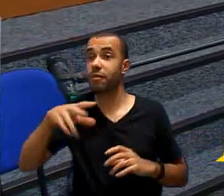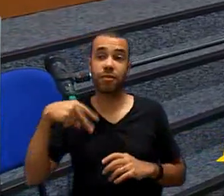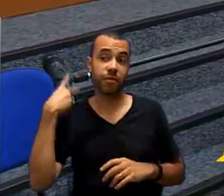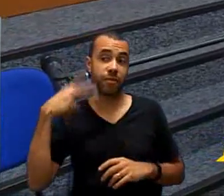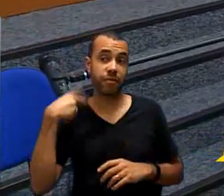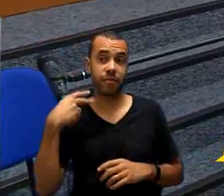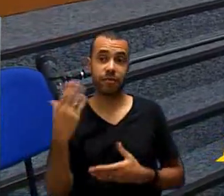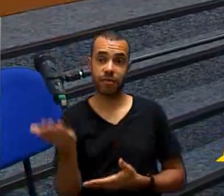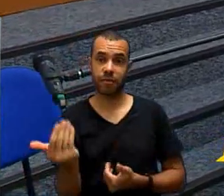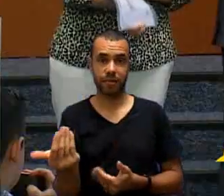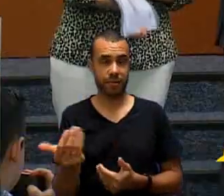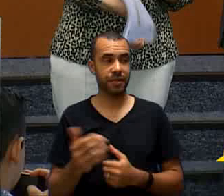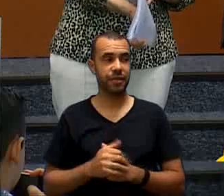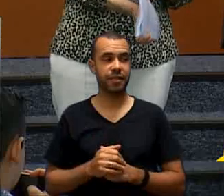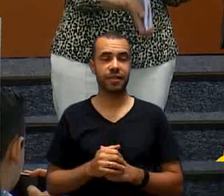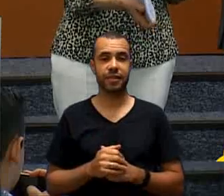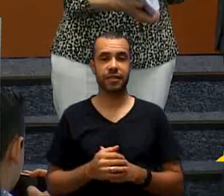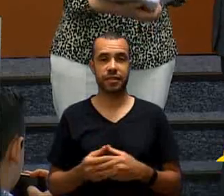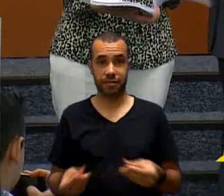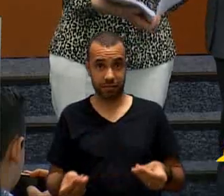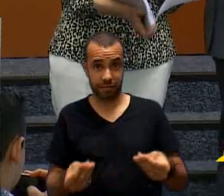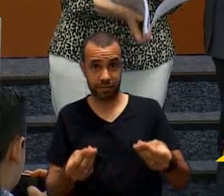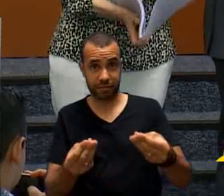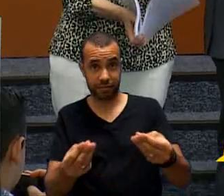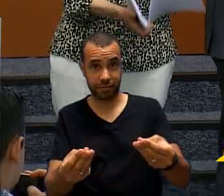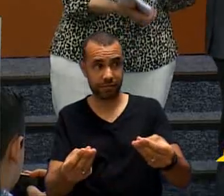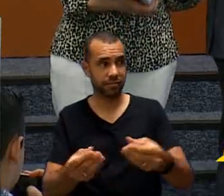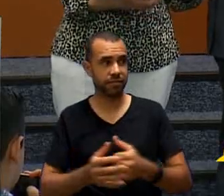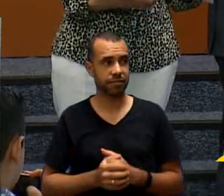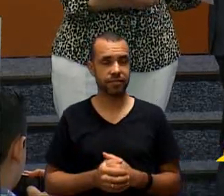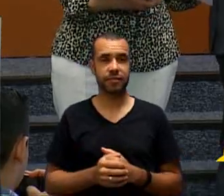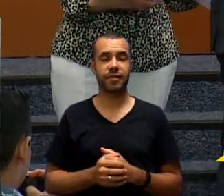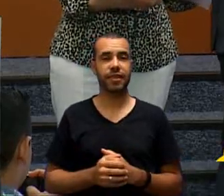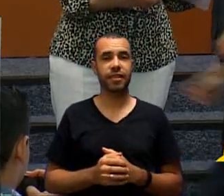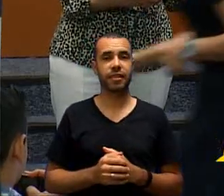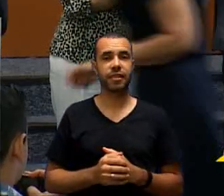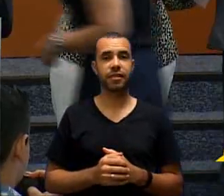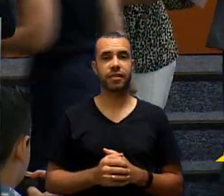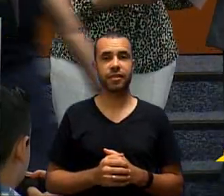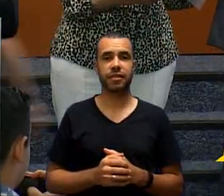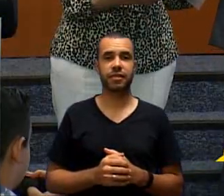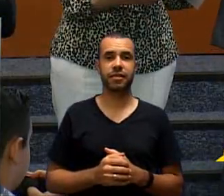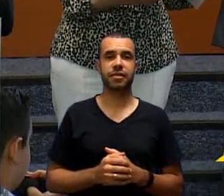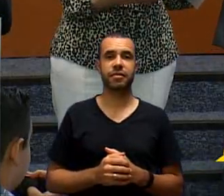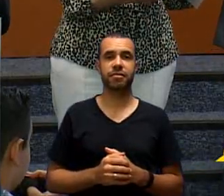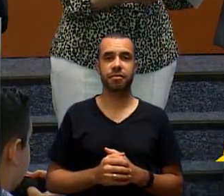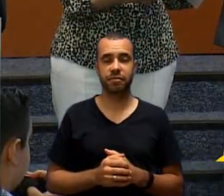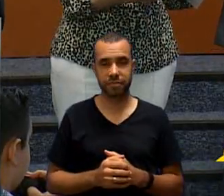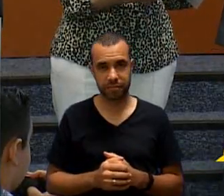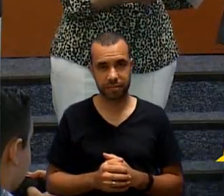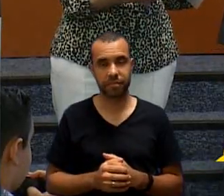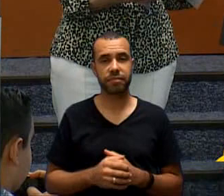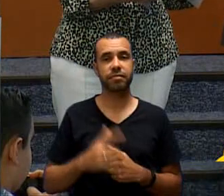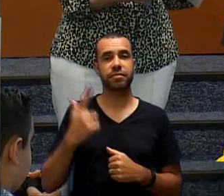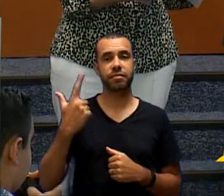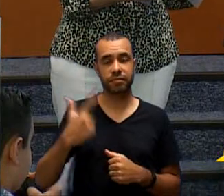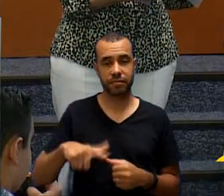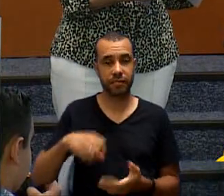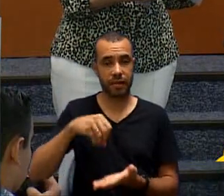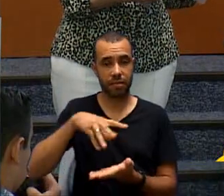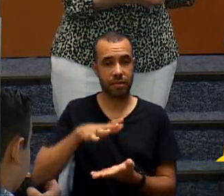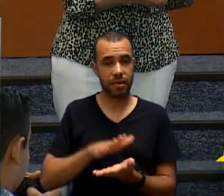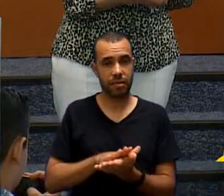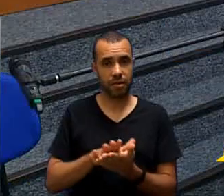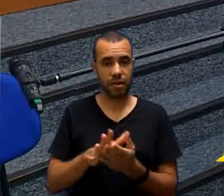aqui. Nós gostaríamos também de chamar para essa entrega o Gilmar, representando a Secretaria de Educação, correto, que também receberá um exemplar